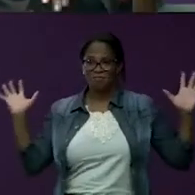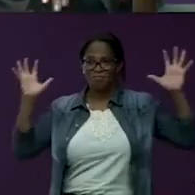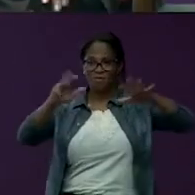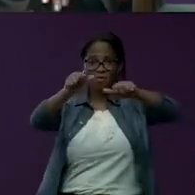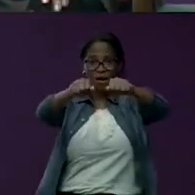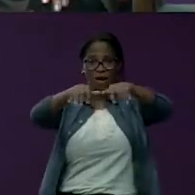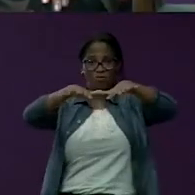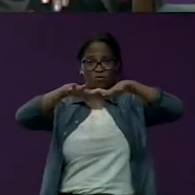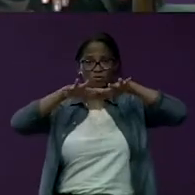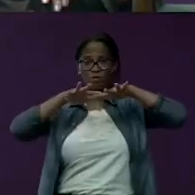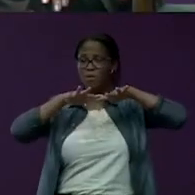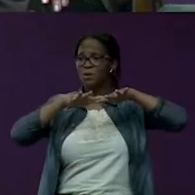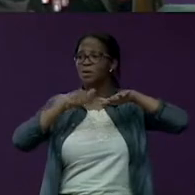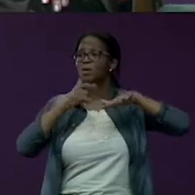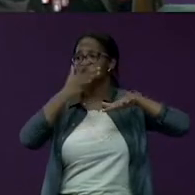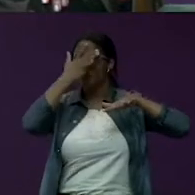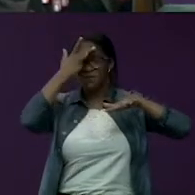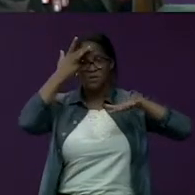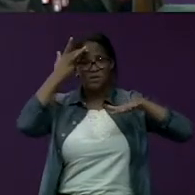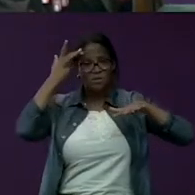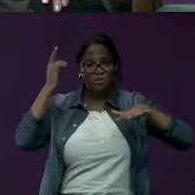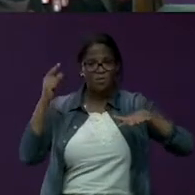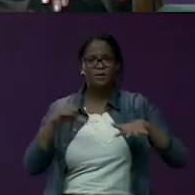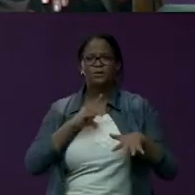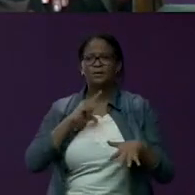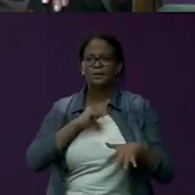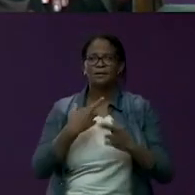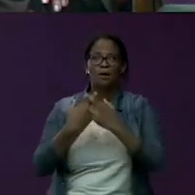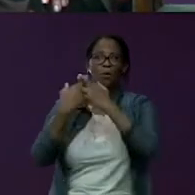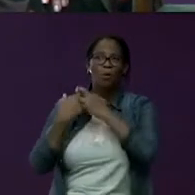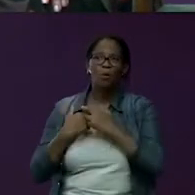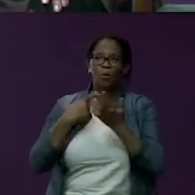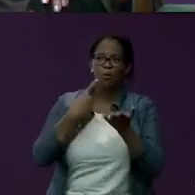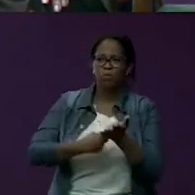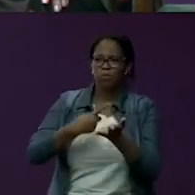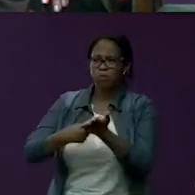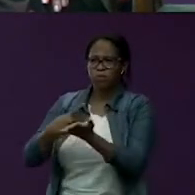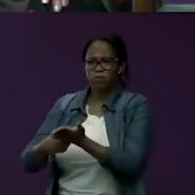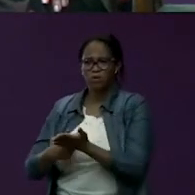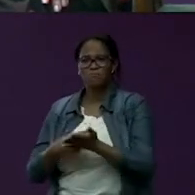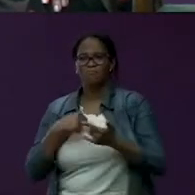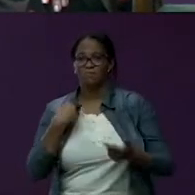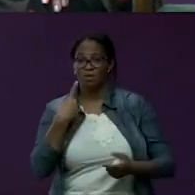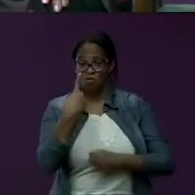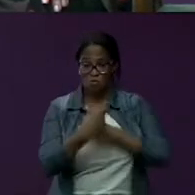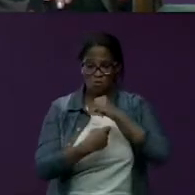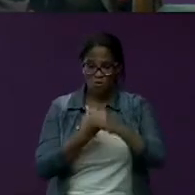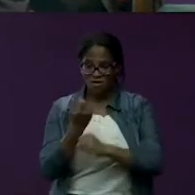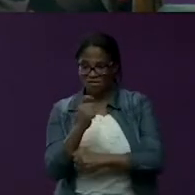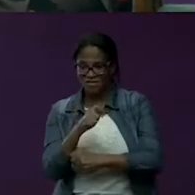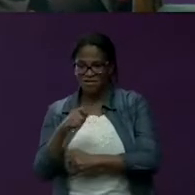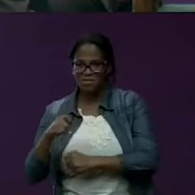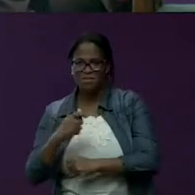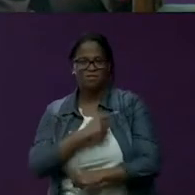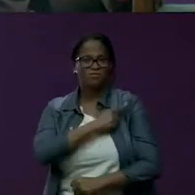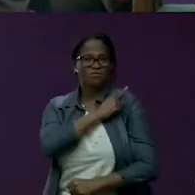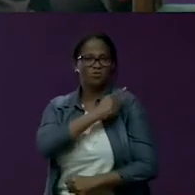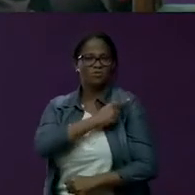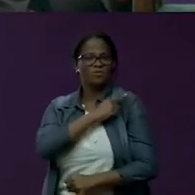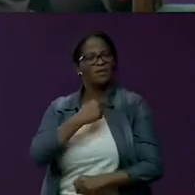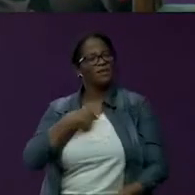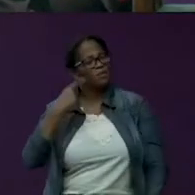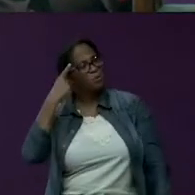auditório cheio com pessoas extremamente comprometidas, né? Depois de um ano e meio de gestão, e